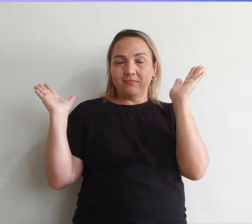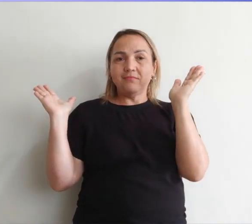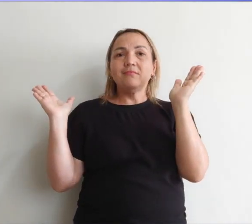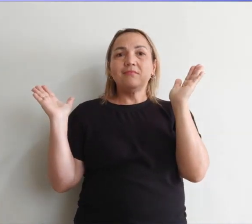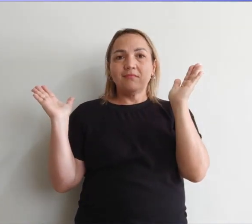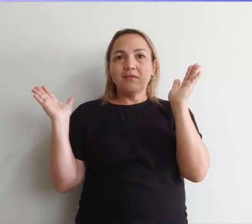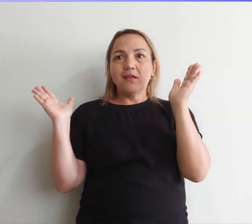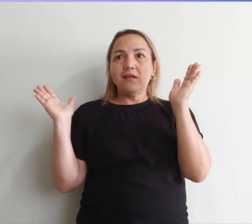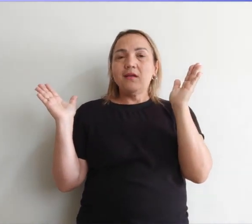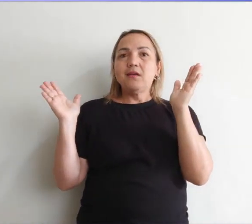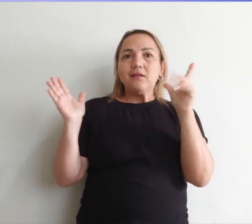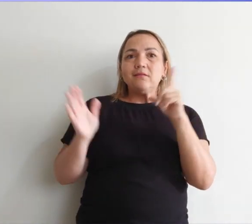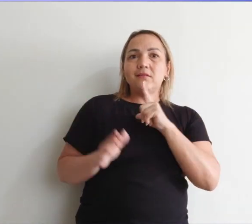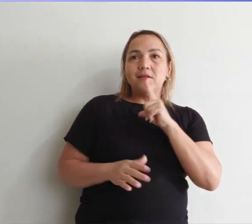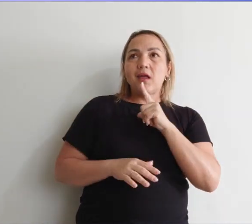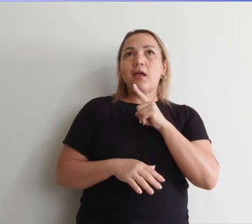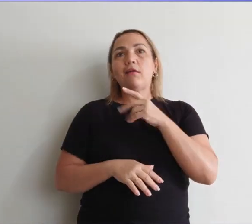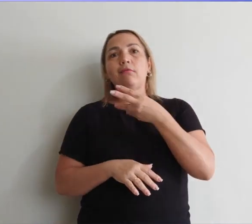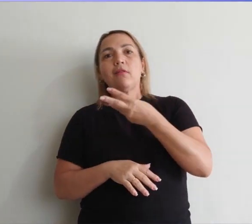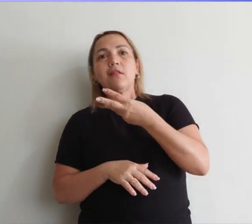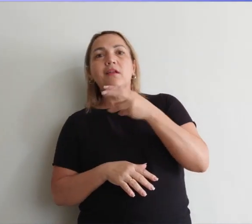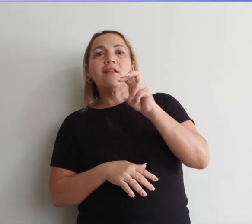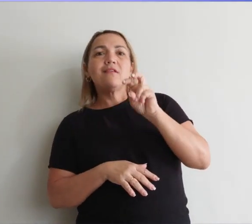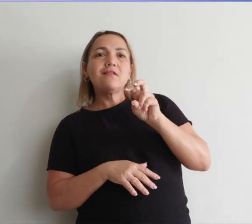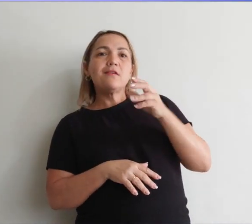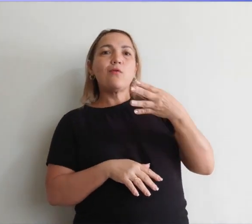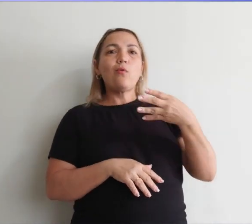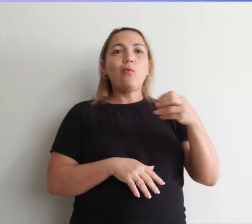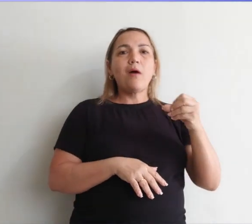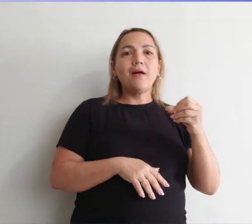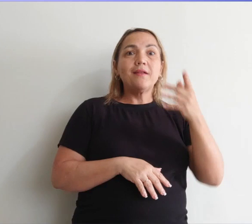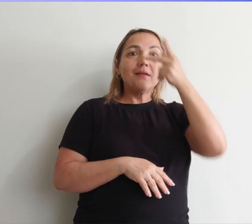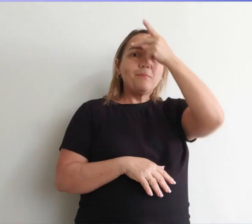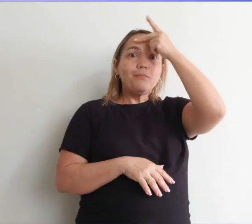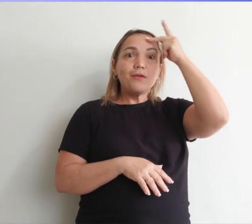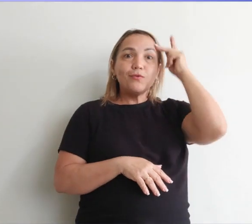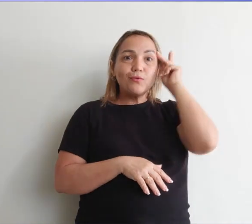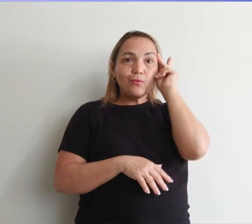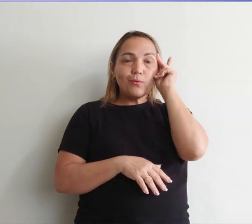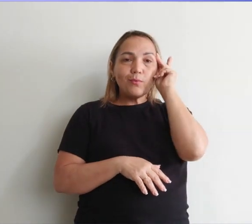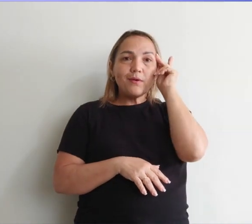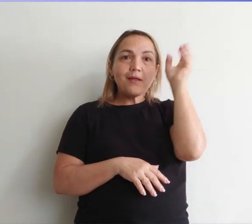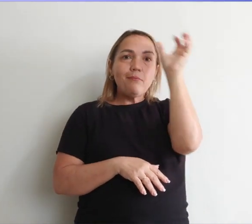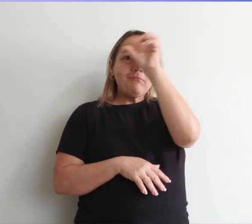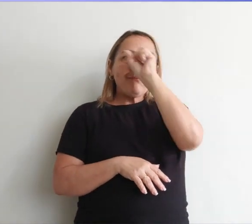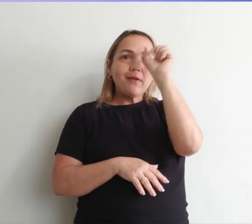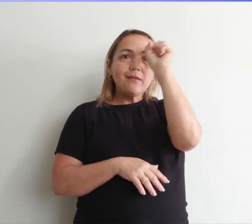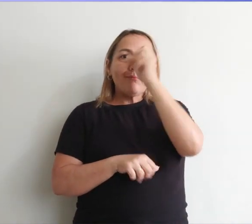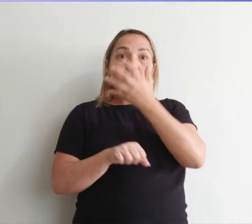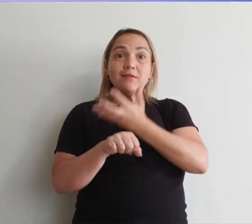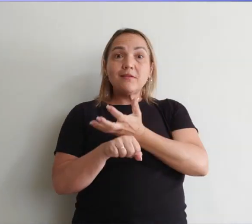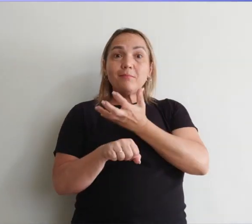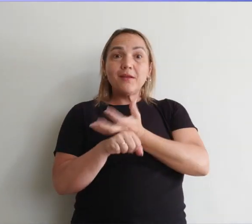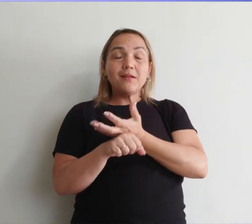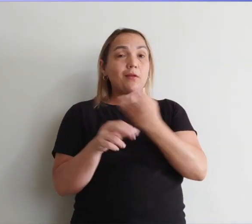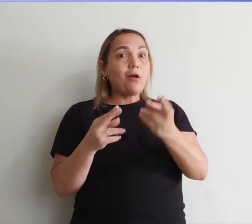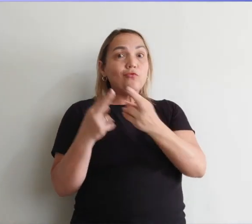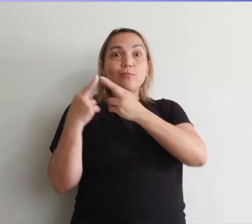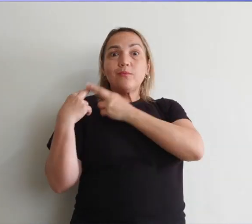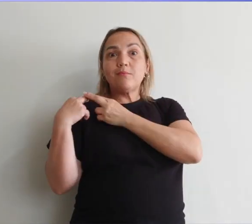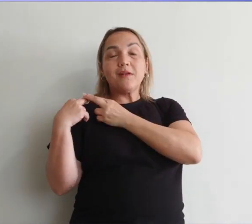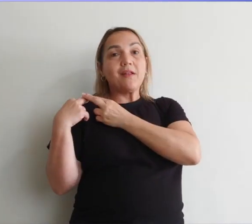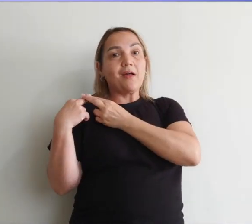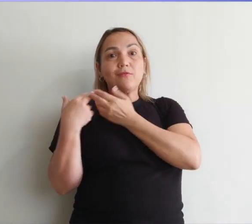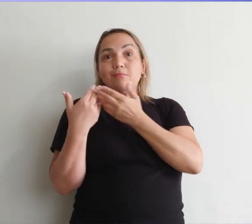você tem ali 40, 35, 45 pessoas fazendo uma disciplina, tentando aprender, né? Aquela história da